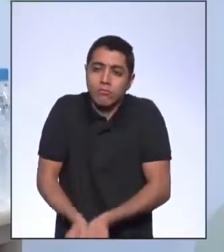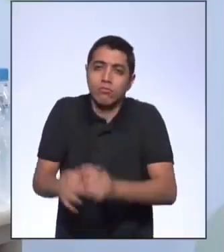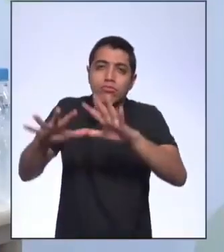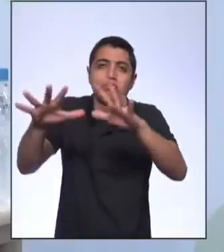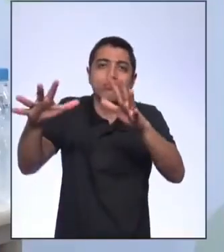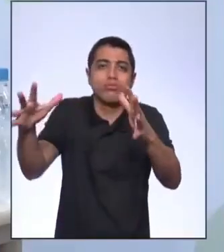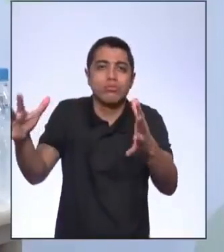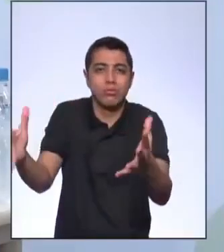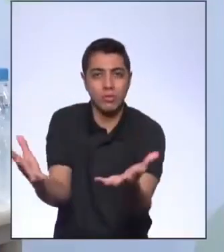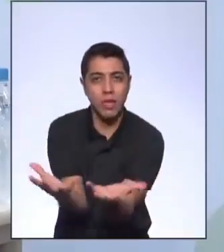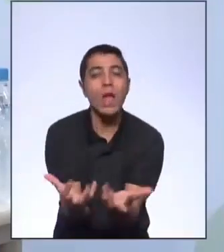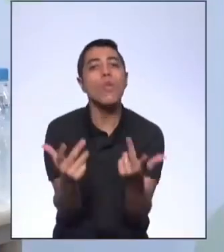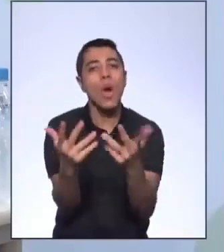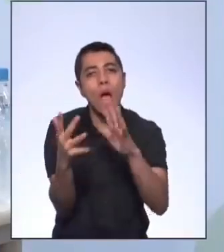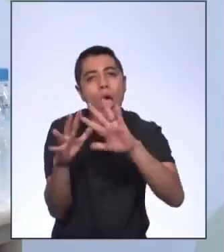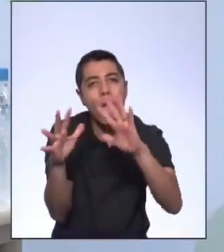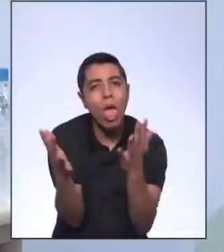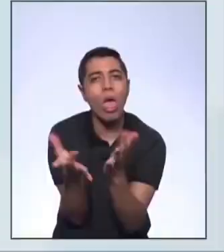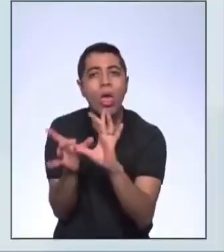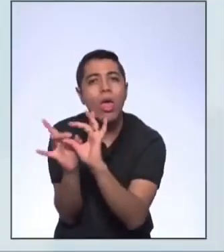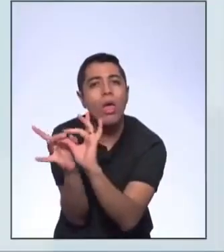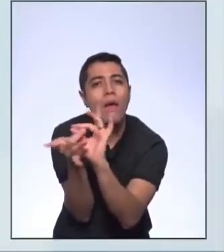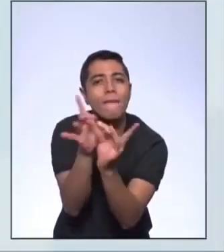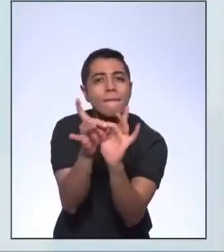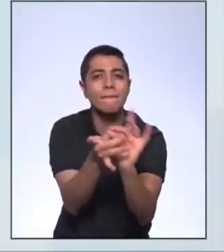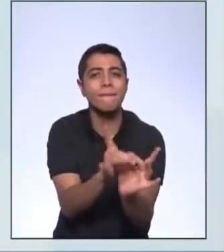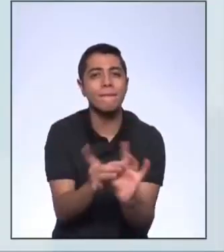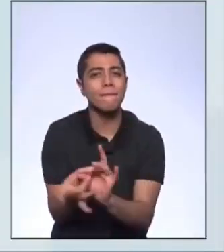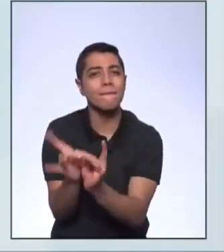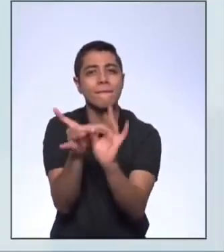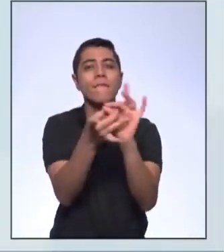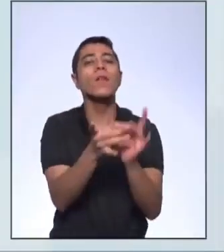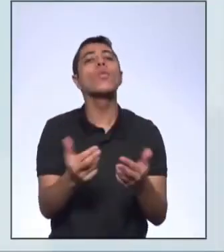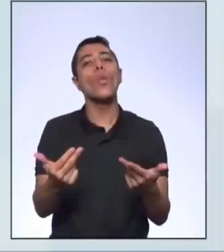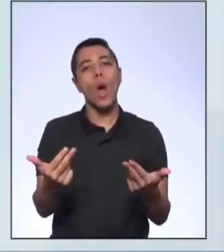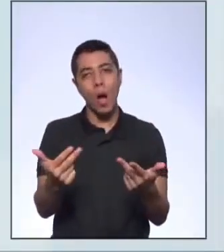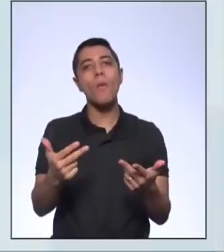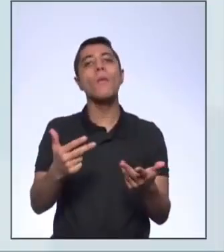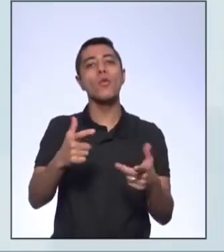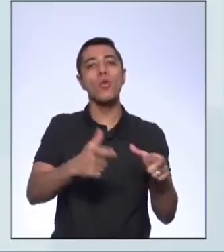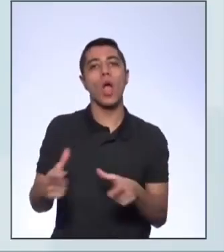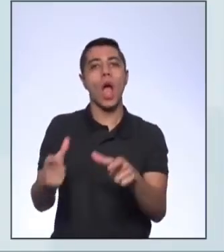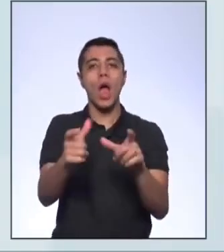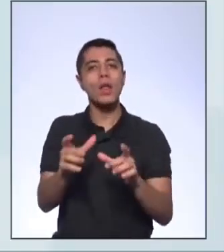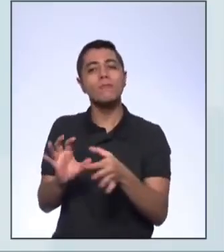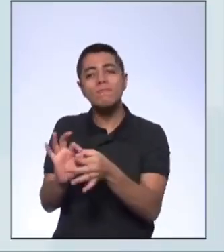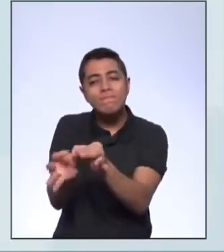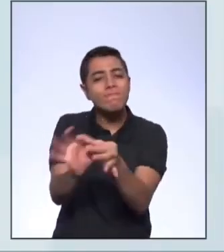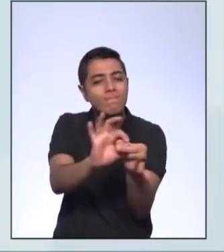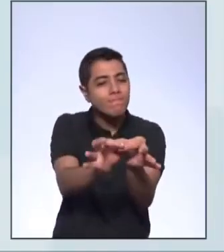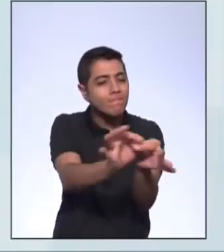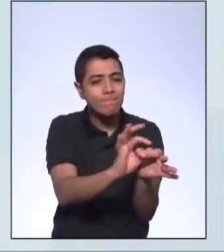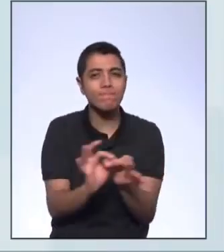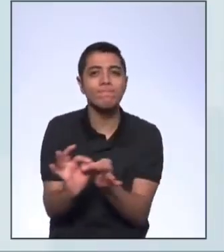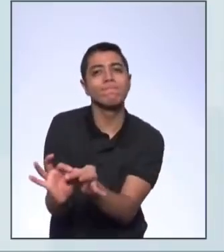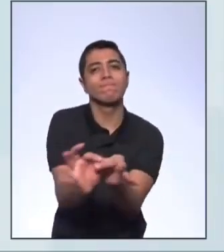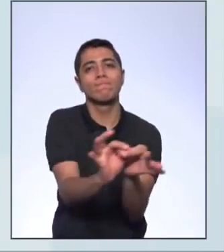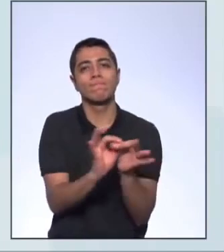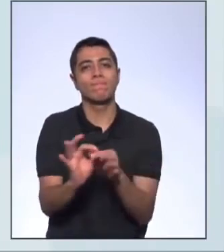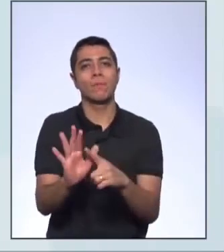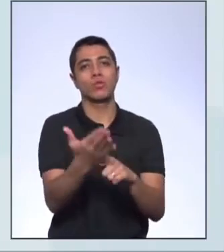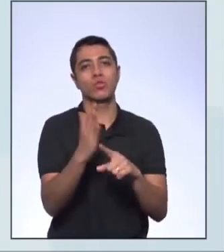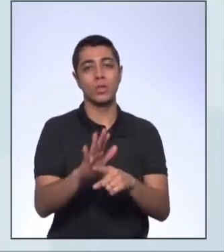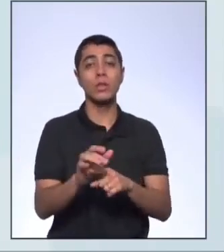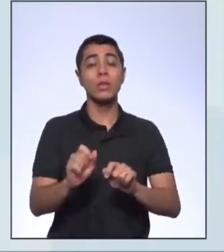o mapa da rede urbana do Brasil tá lembrando que esse mapa de 2007 depois vocês podem ver lado atualizado de